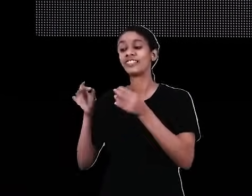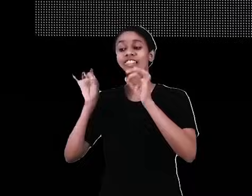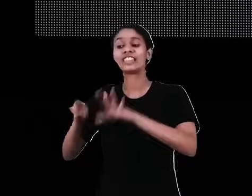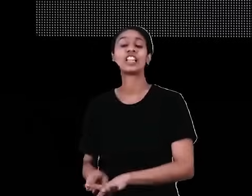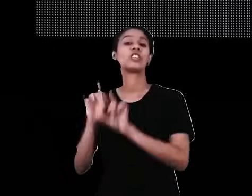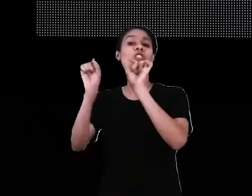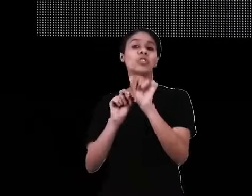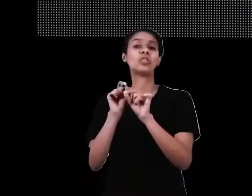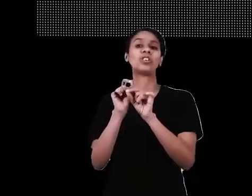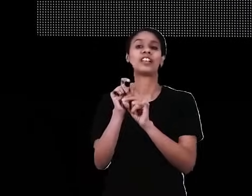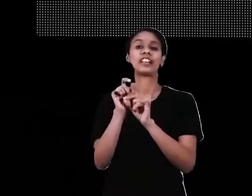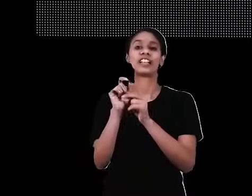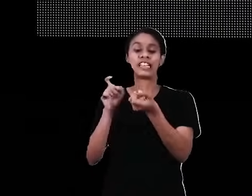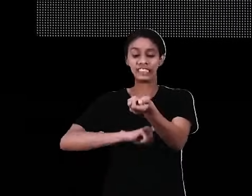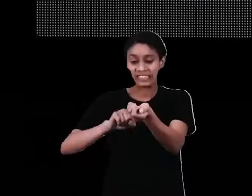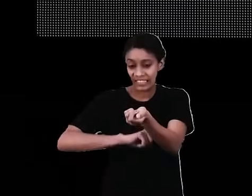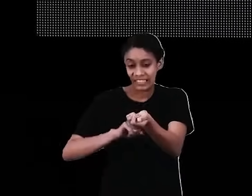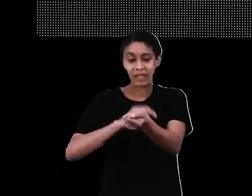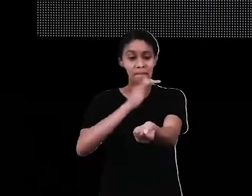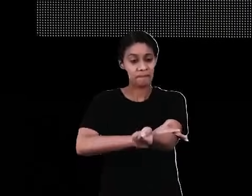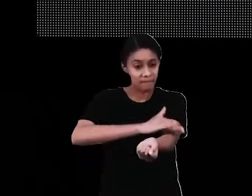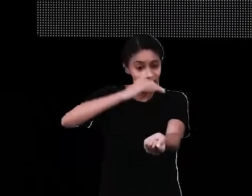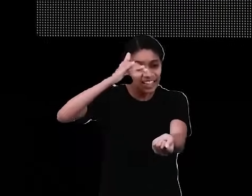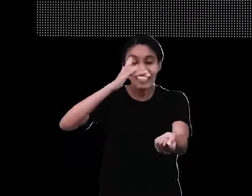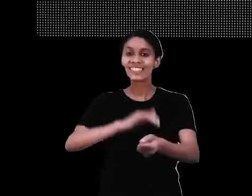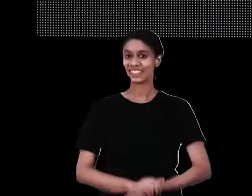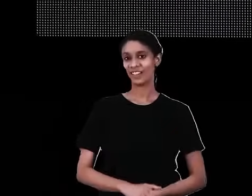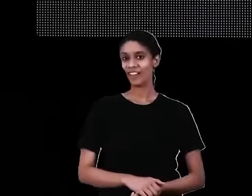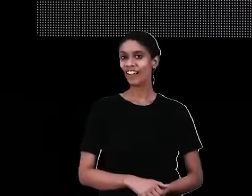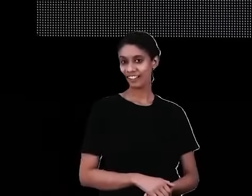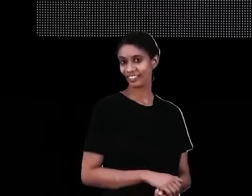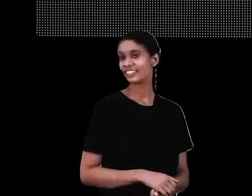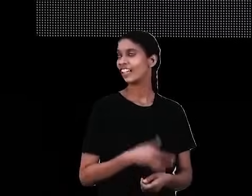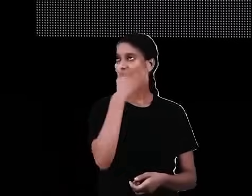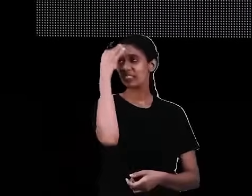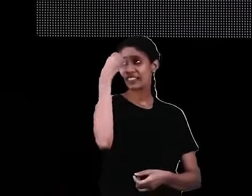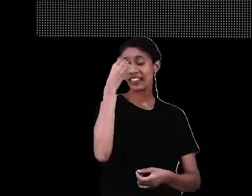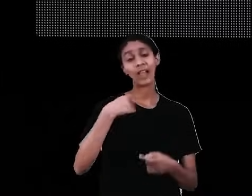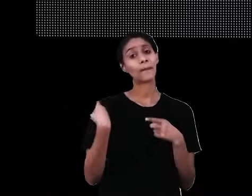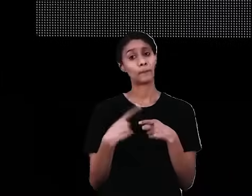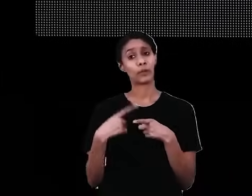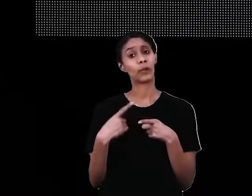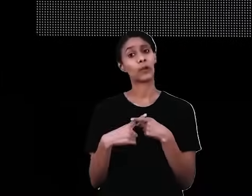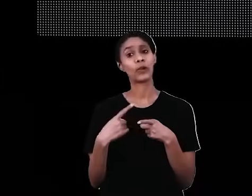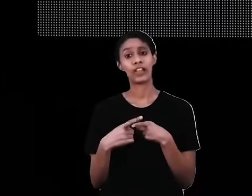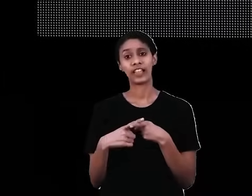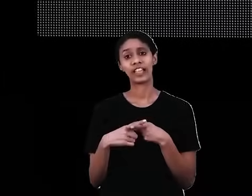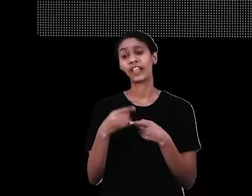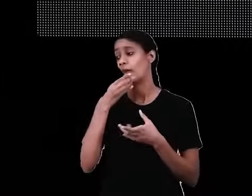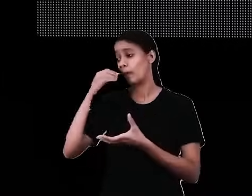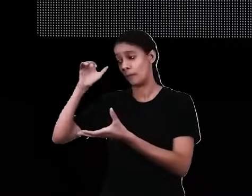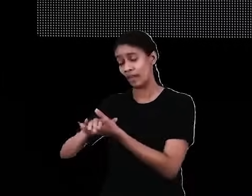Aperreio, juízo fraco. Era o caso de Abigail, porque o camarada era ruim. Graças a Deus que